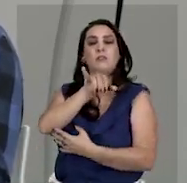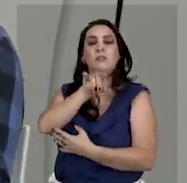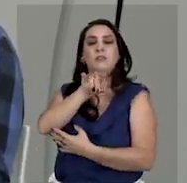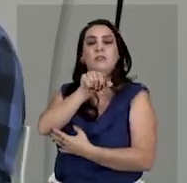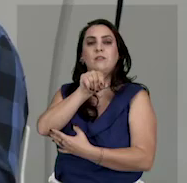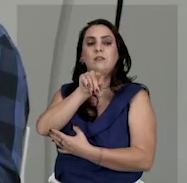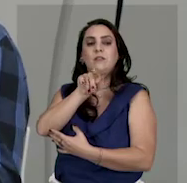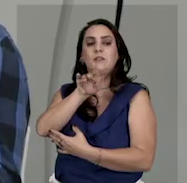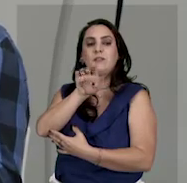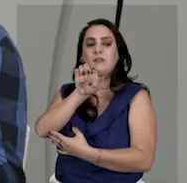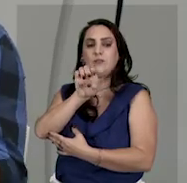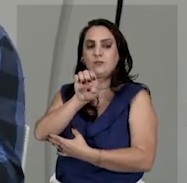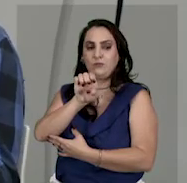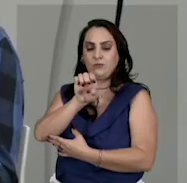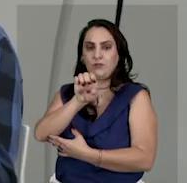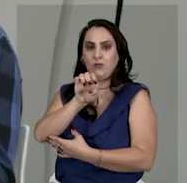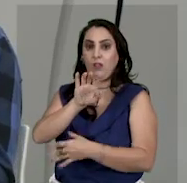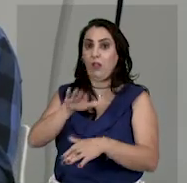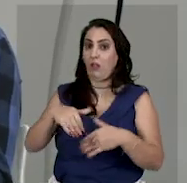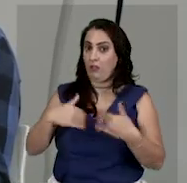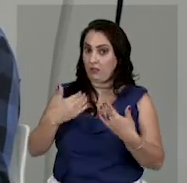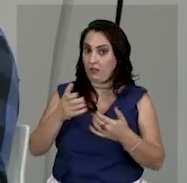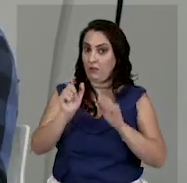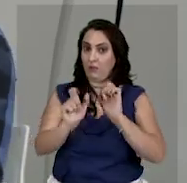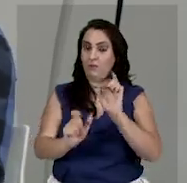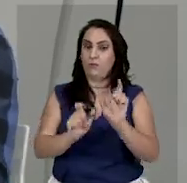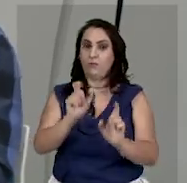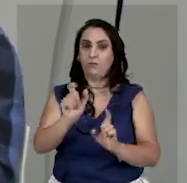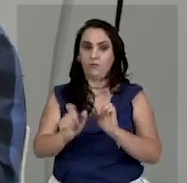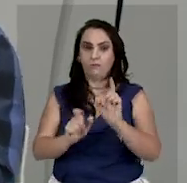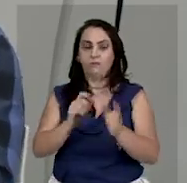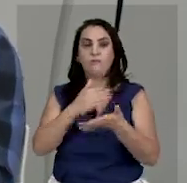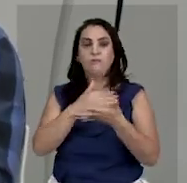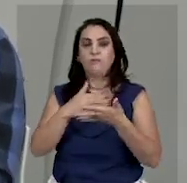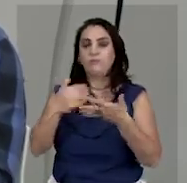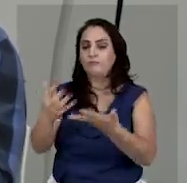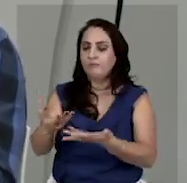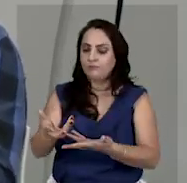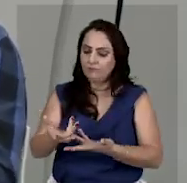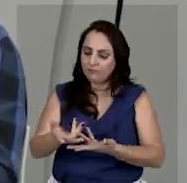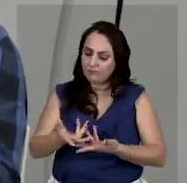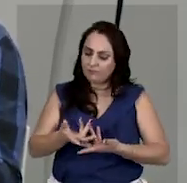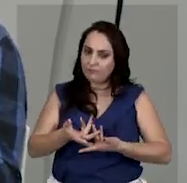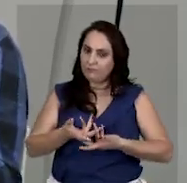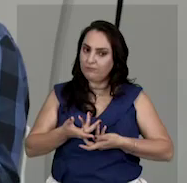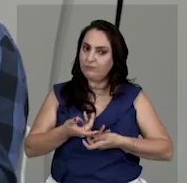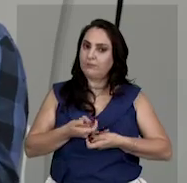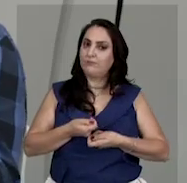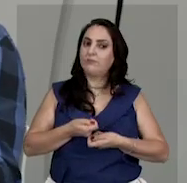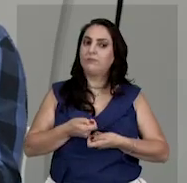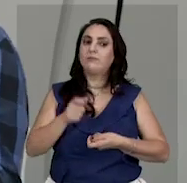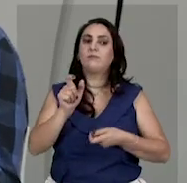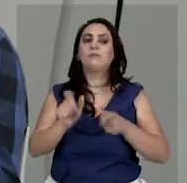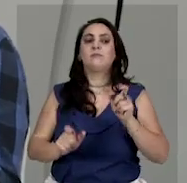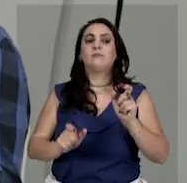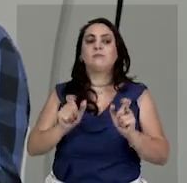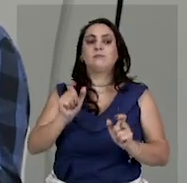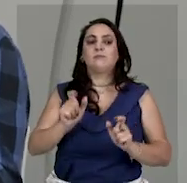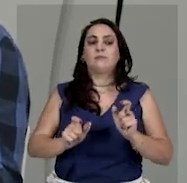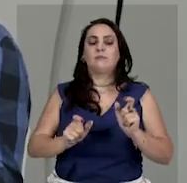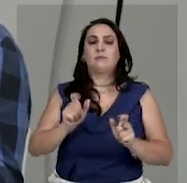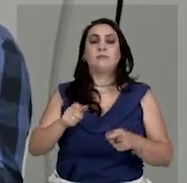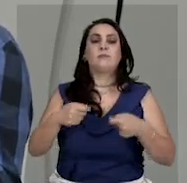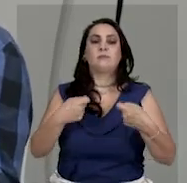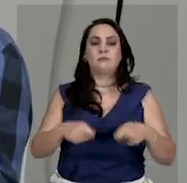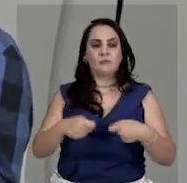a serem acolhidos pela Igreja Católica como pessoas que precisavam, de certa